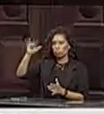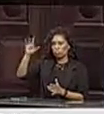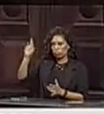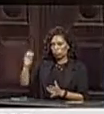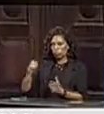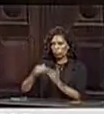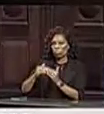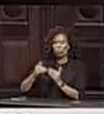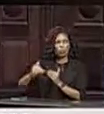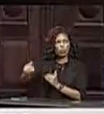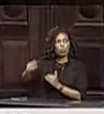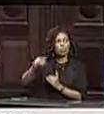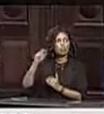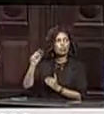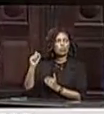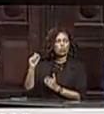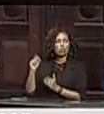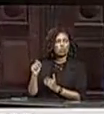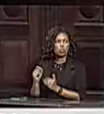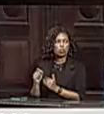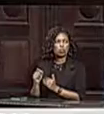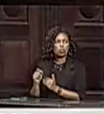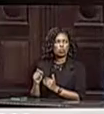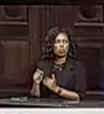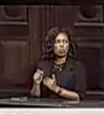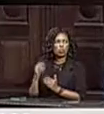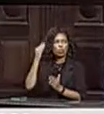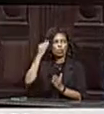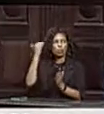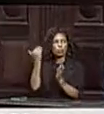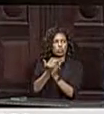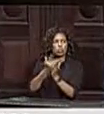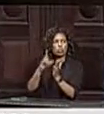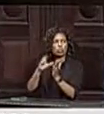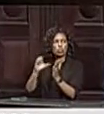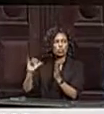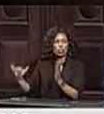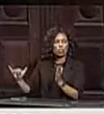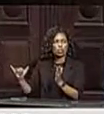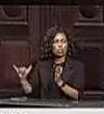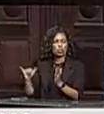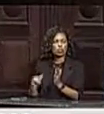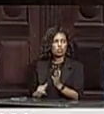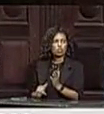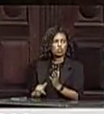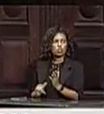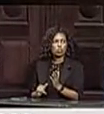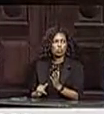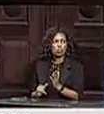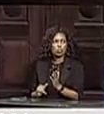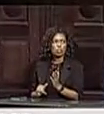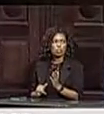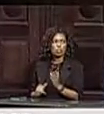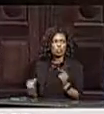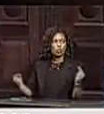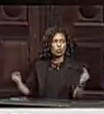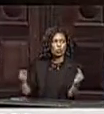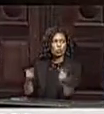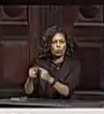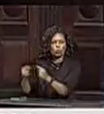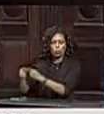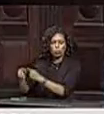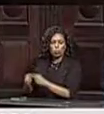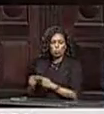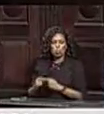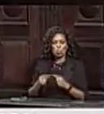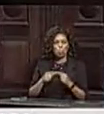que é o que diz a lei e é o que diz a mensagem. Não há possibilidade de acordo de modo a buscar aparentes